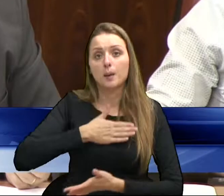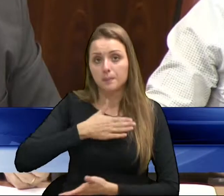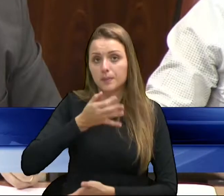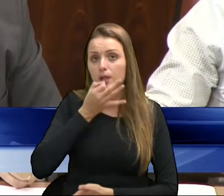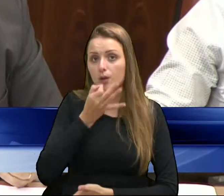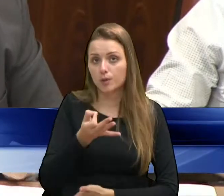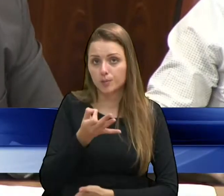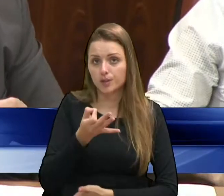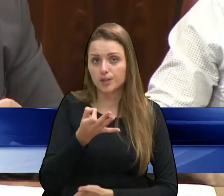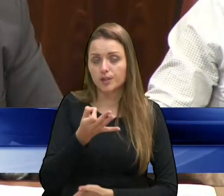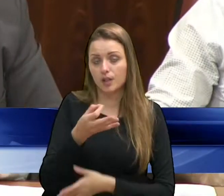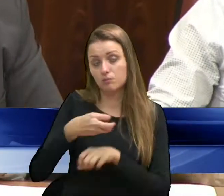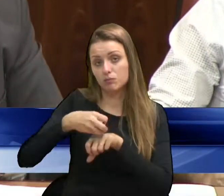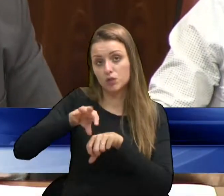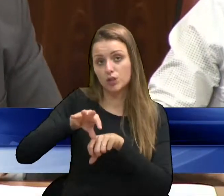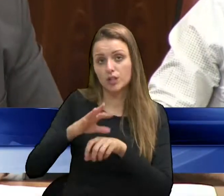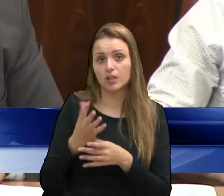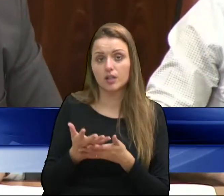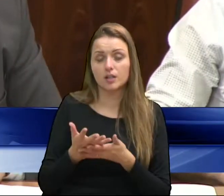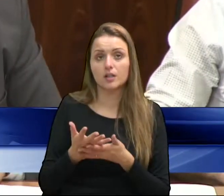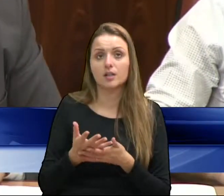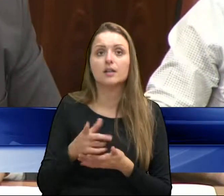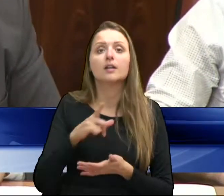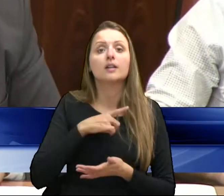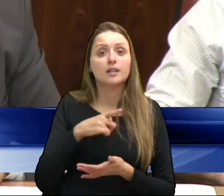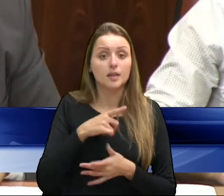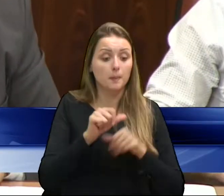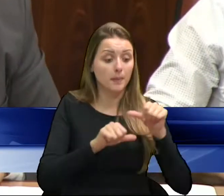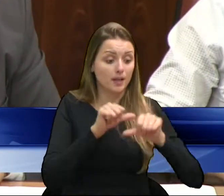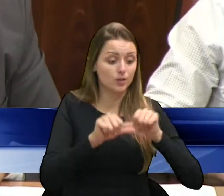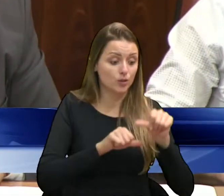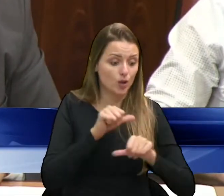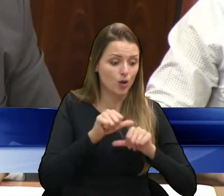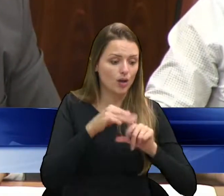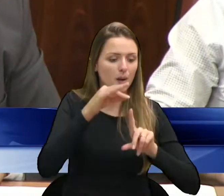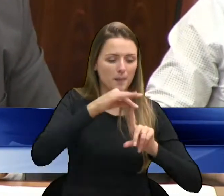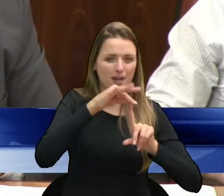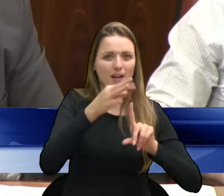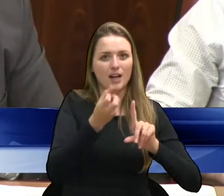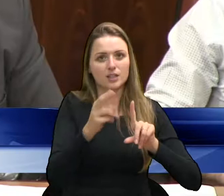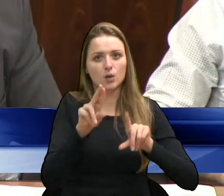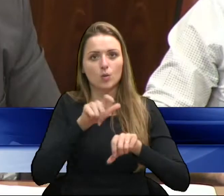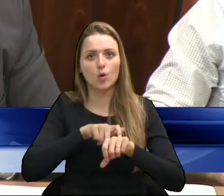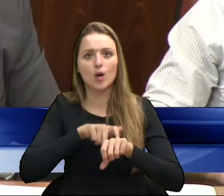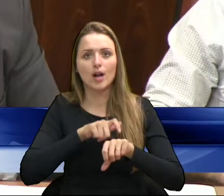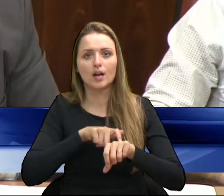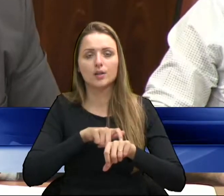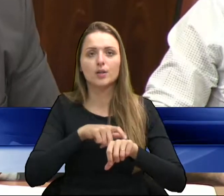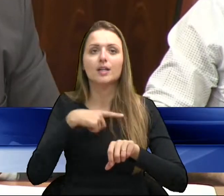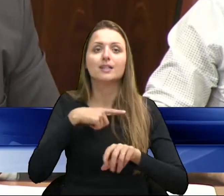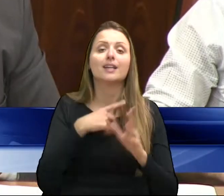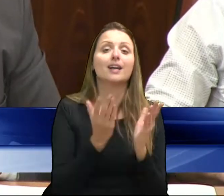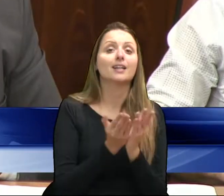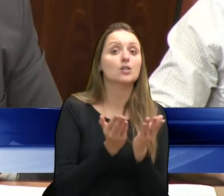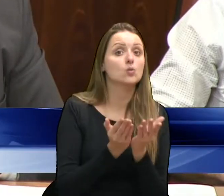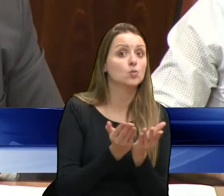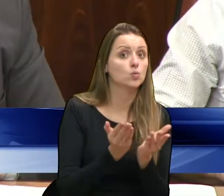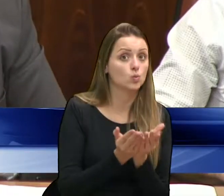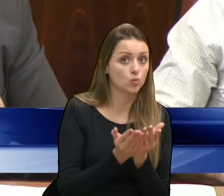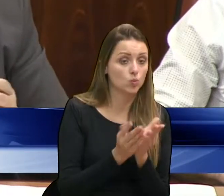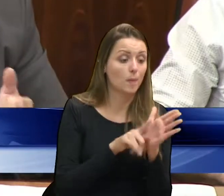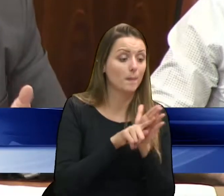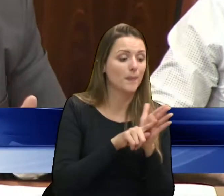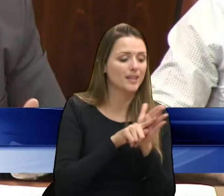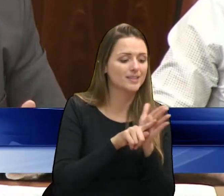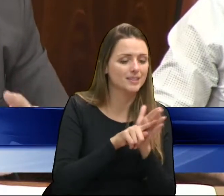faço é que seja determinado que, para modificações de itinerários, seja feito um estudo técnico, né,